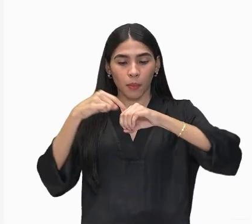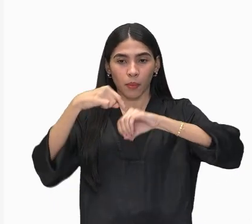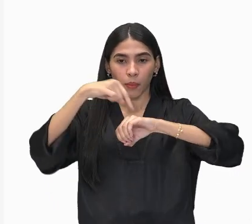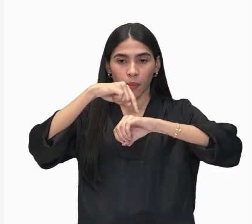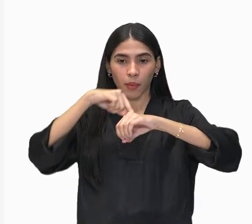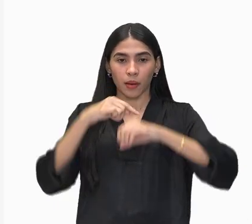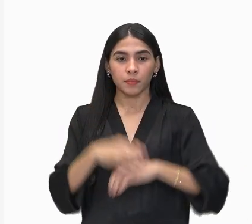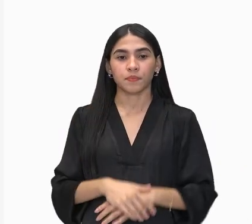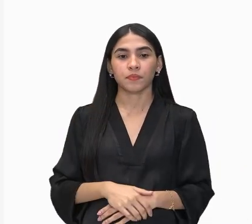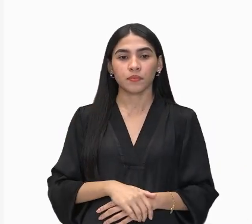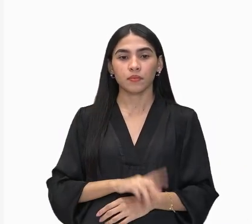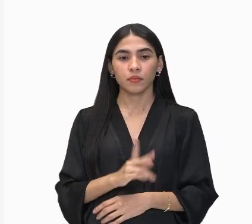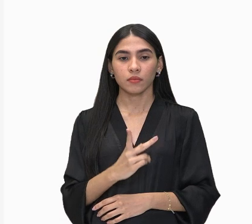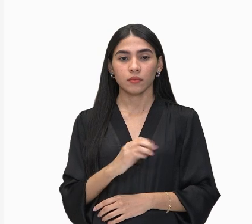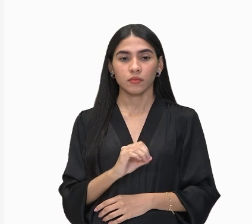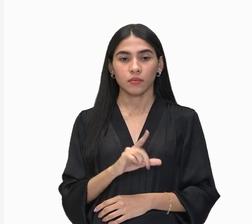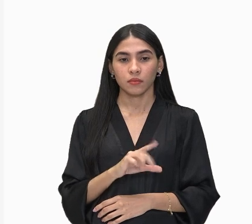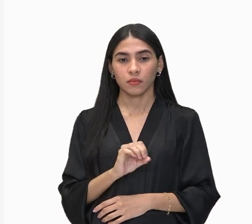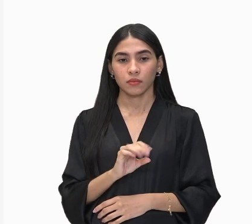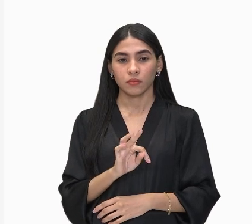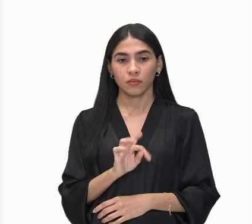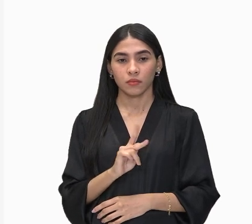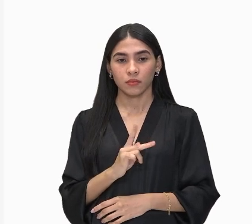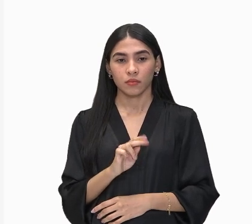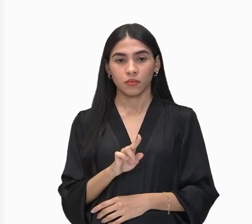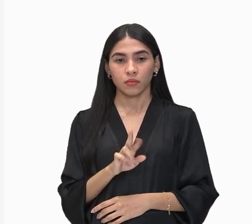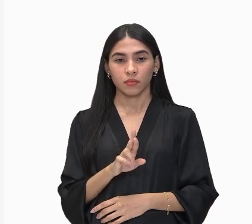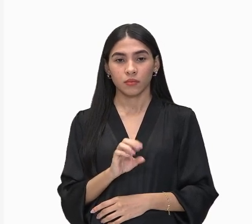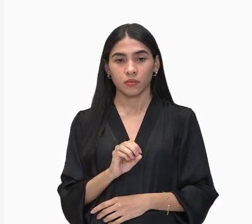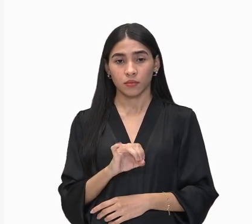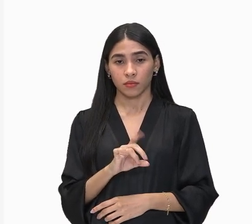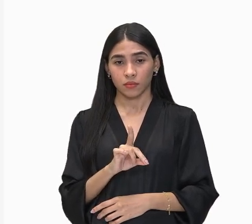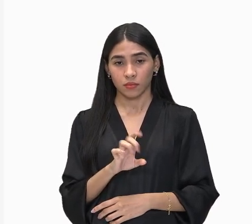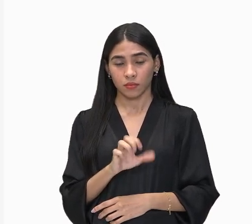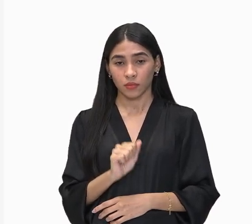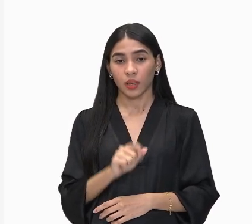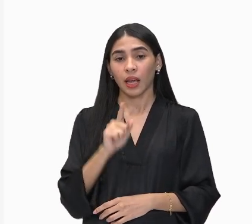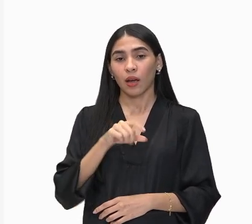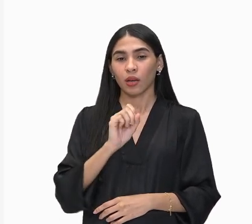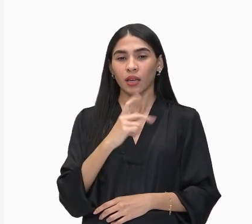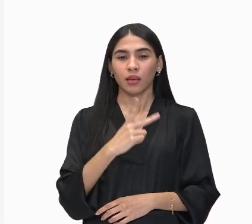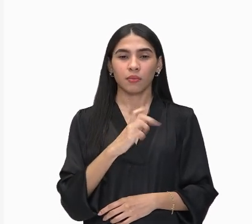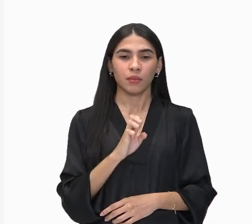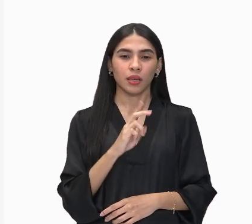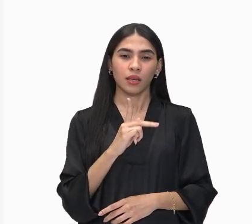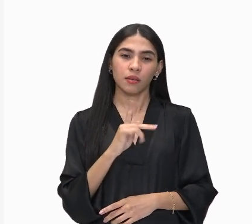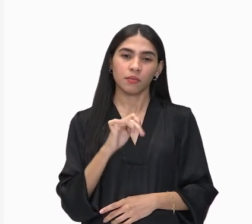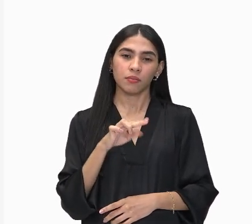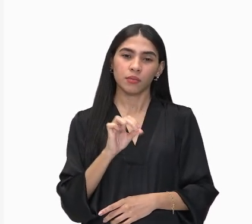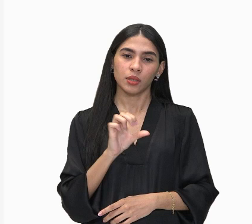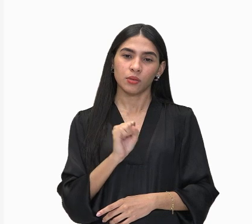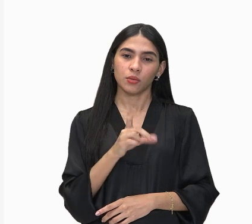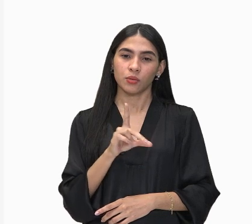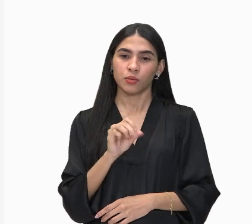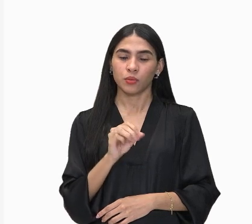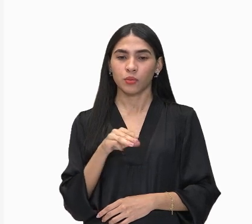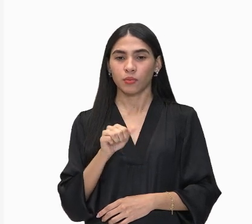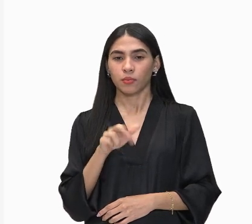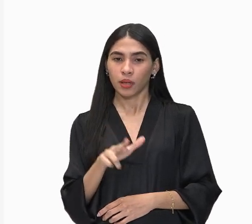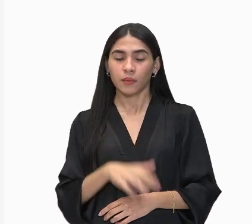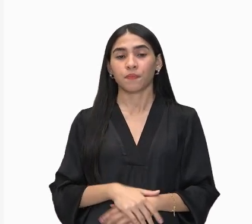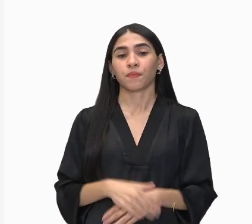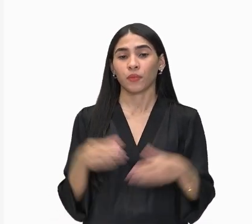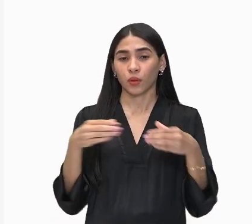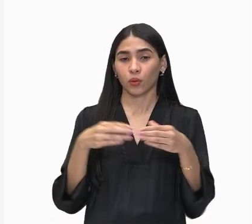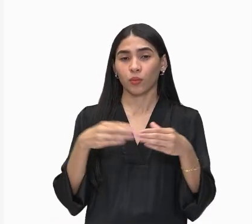holuturoidea, que é representada pelos pepinos do mar. Então, estrelas do mar, elas são bem conhecidas dentro desse grupo aí, quem